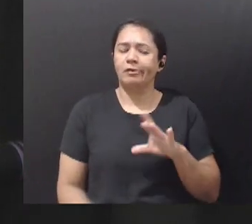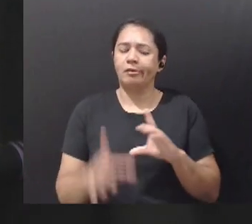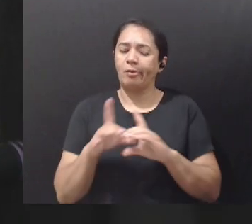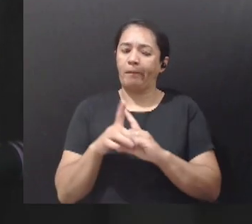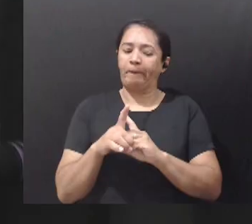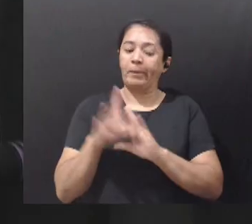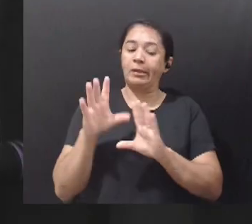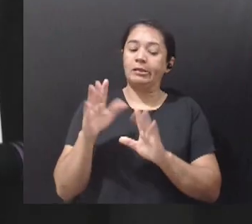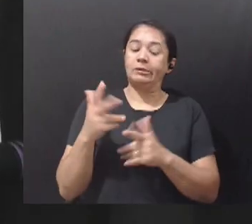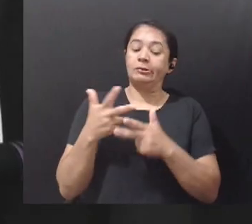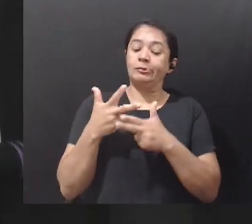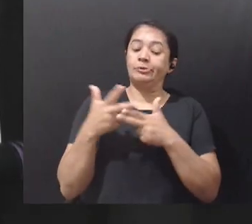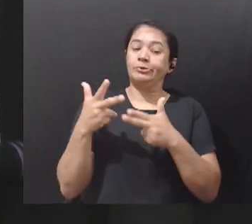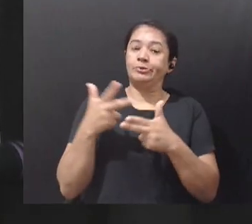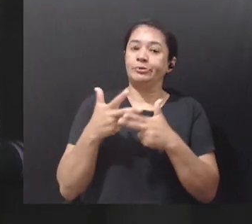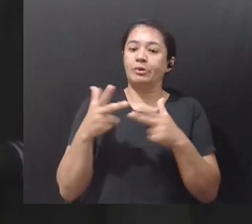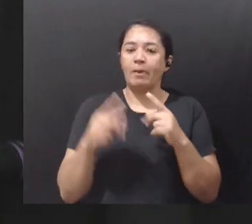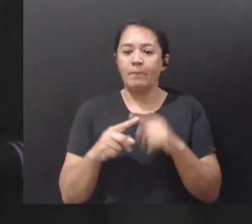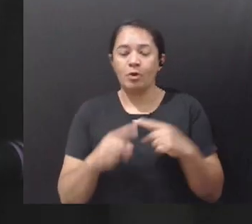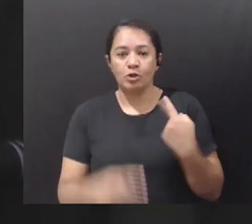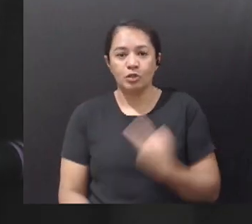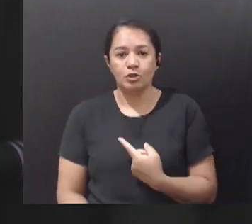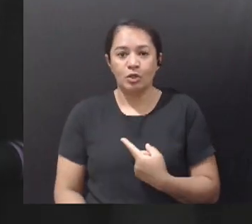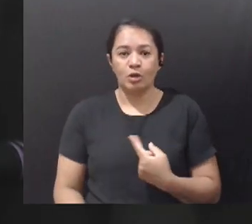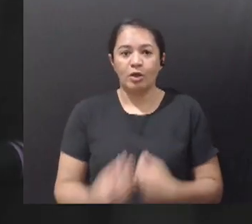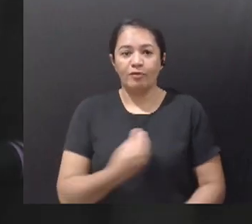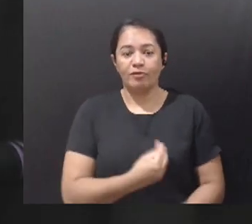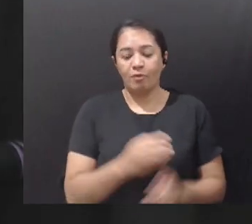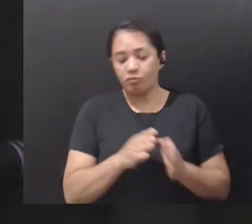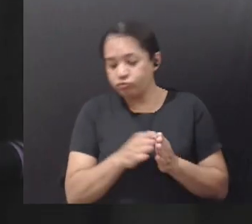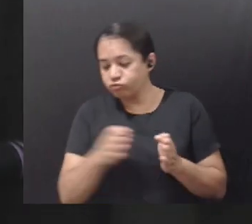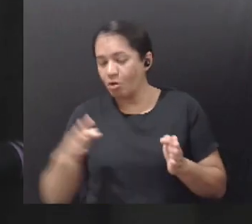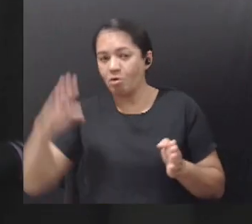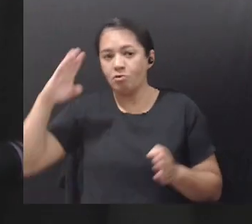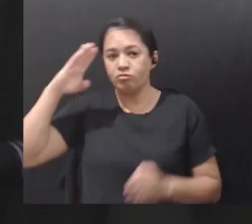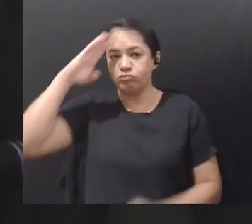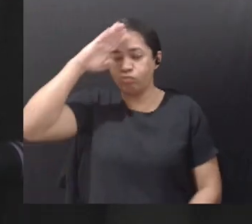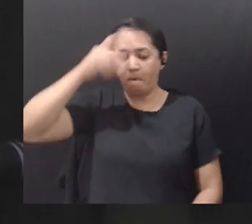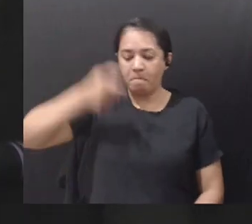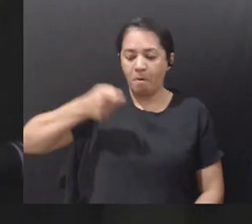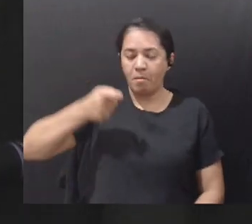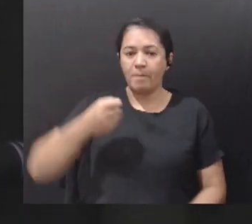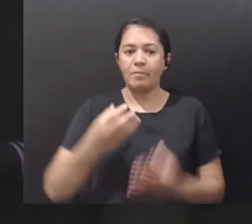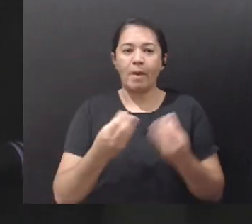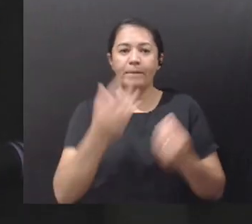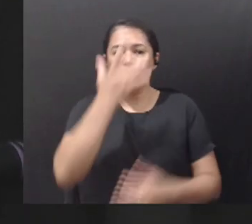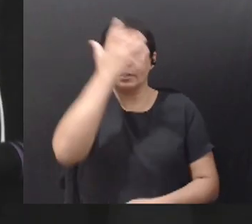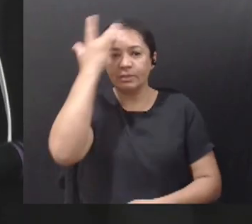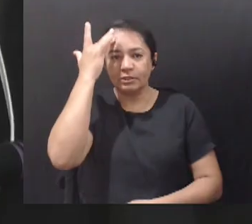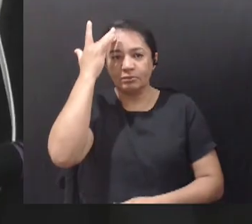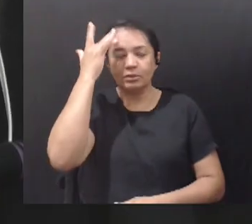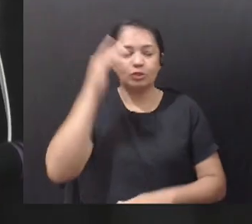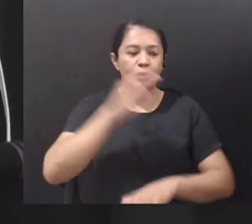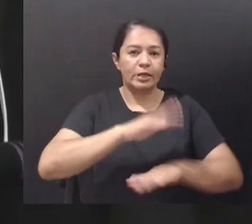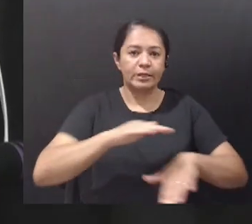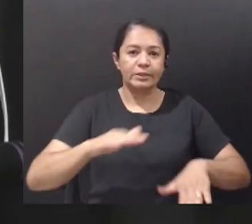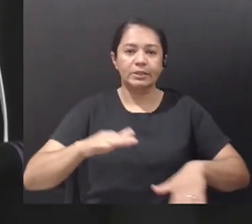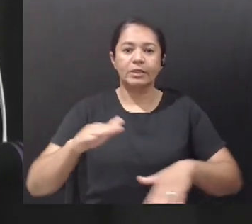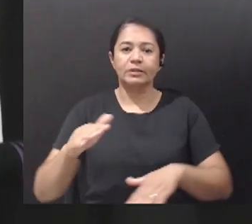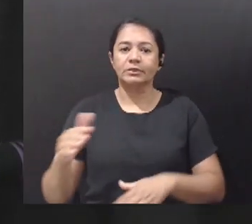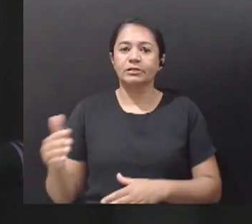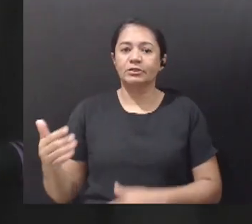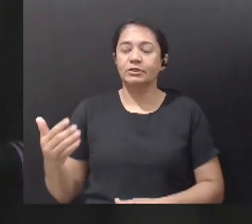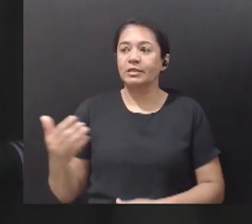disfarçada, porque nós vivemos a ditadura e muitos jovens, muitas crianças que entendem do tema, até pessoas de média idade, não viveram